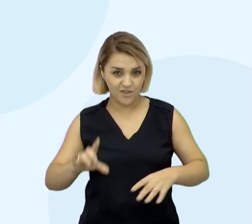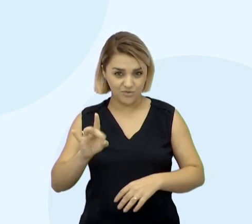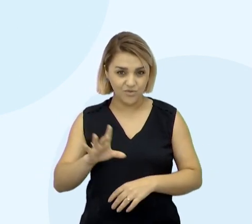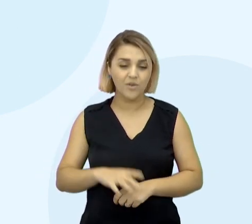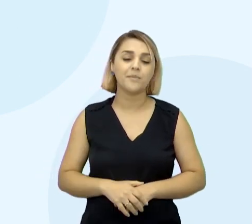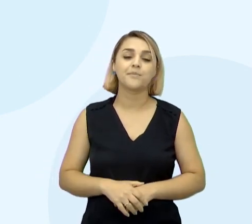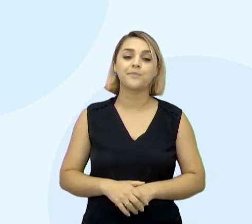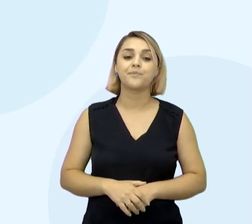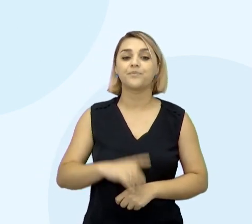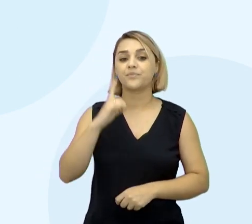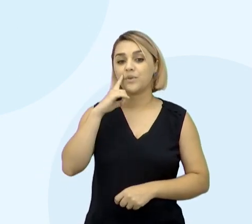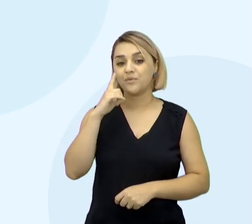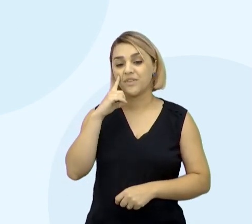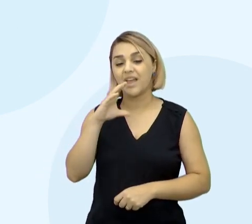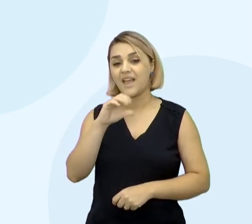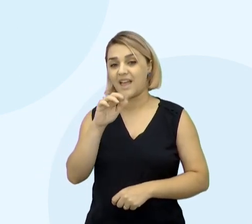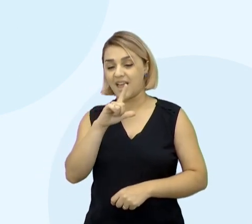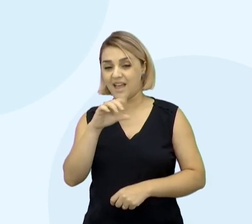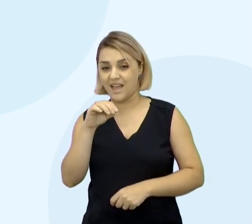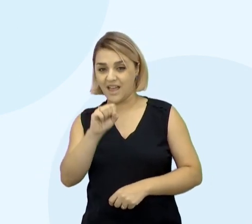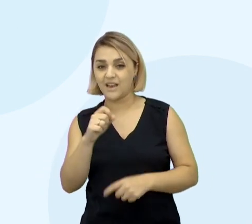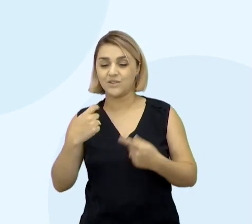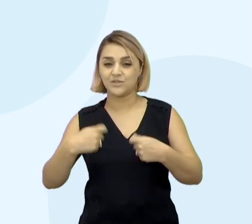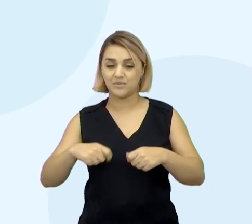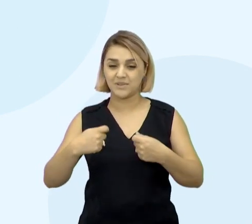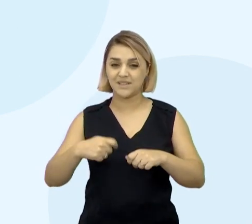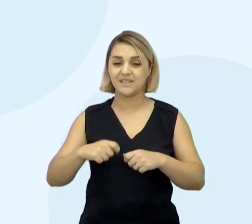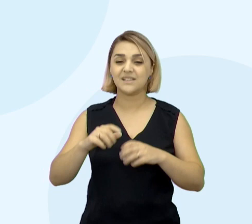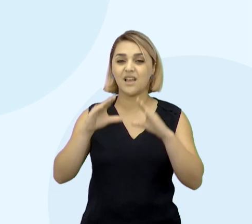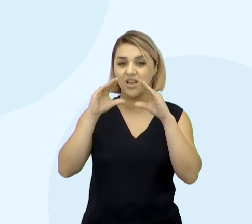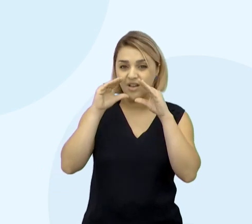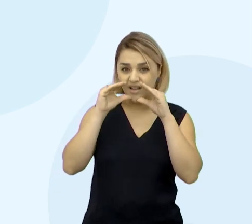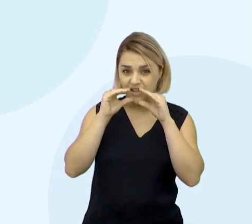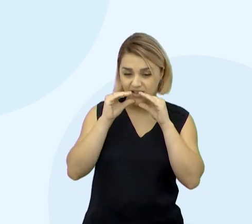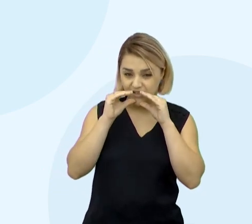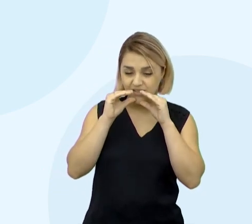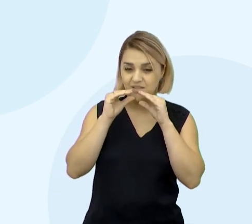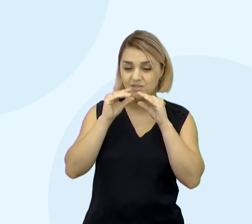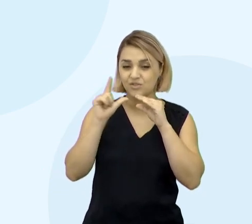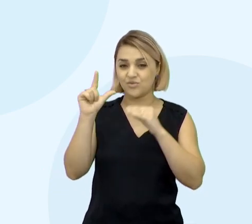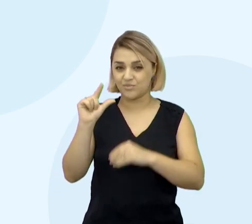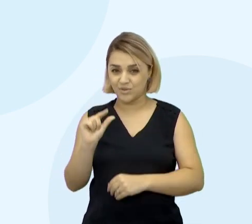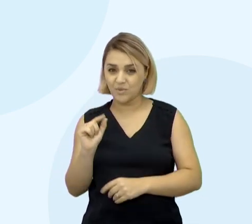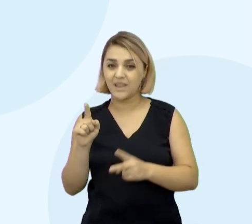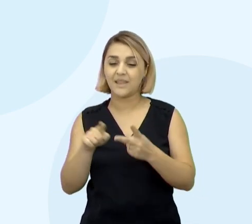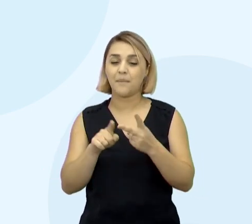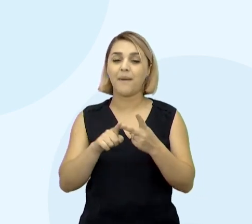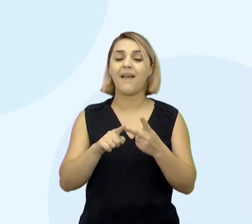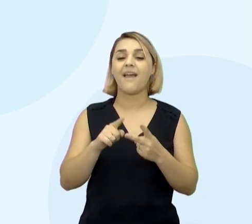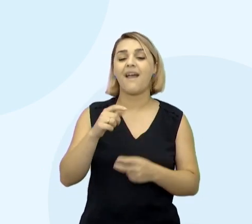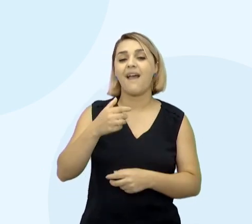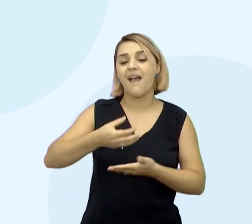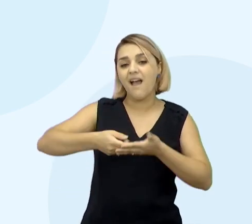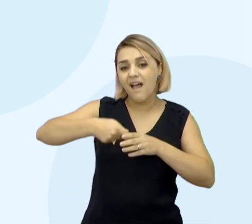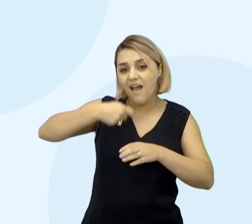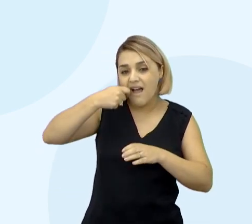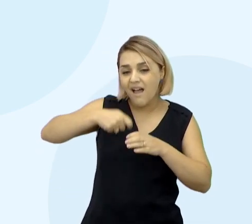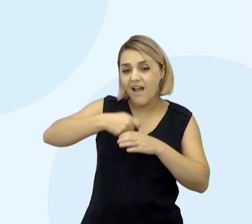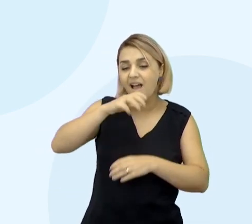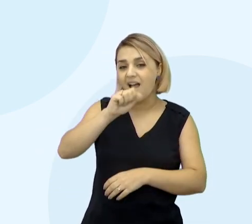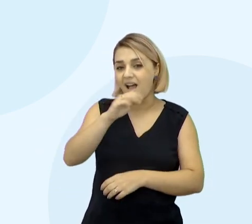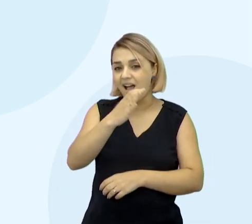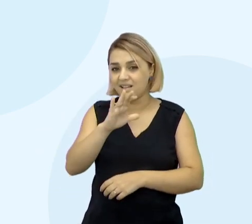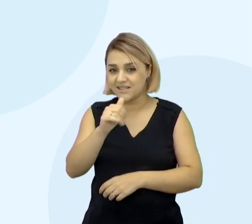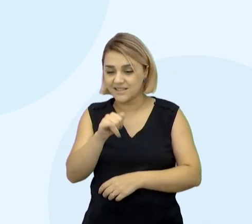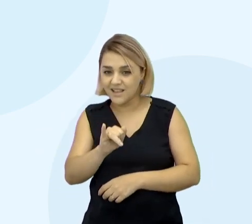deve reduzir o valor do lanche, cancelar o açaí na semana e reduzir o valor do passeio para 15.